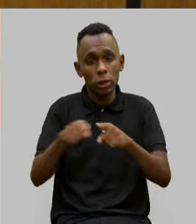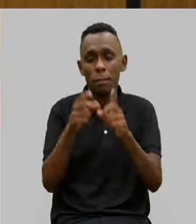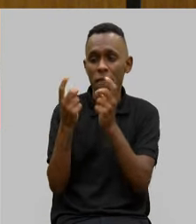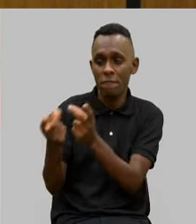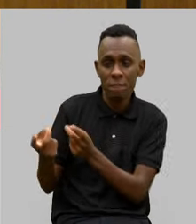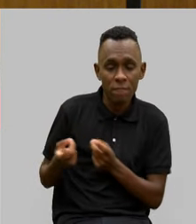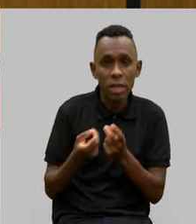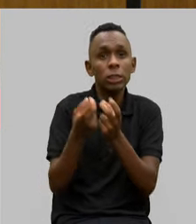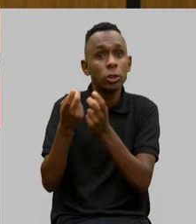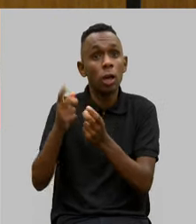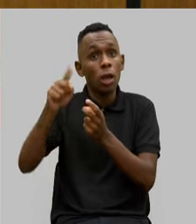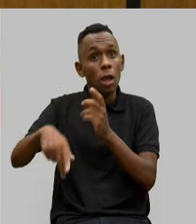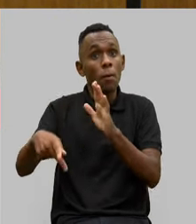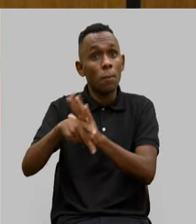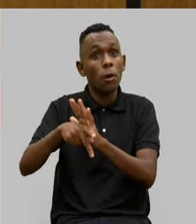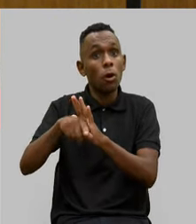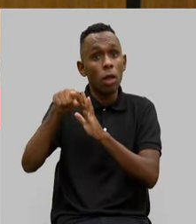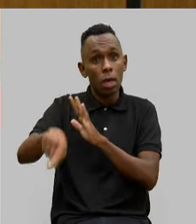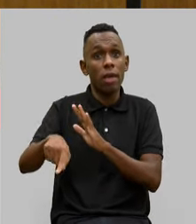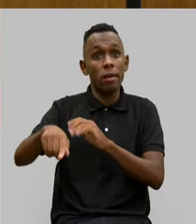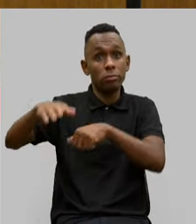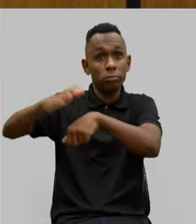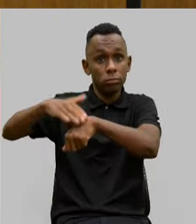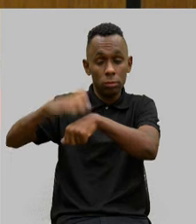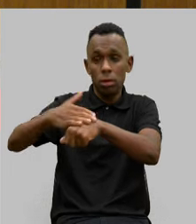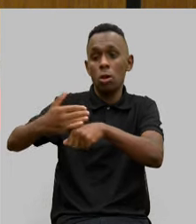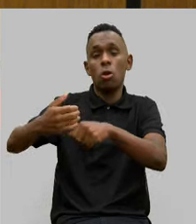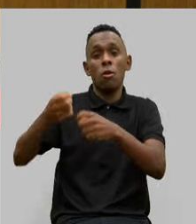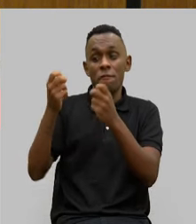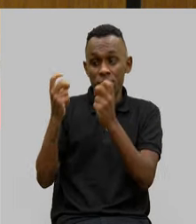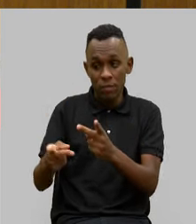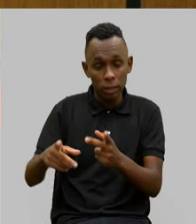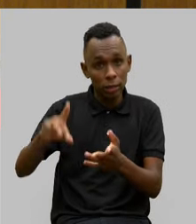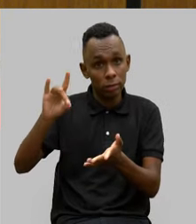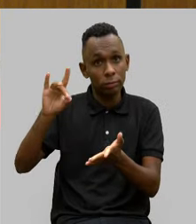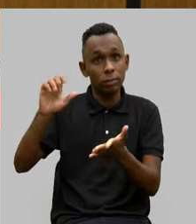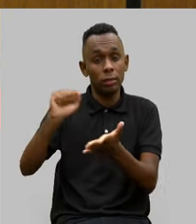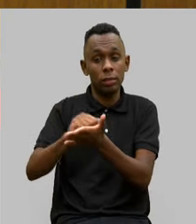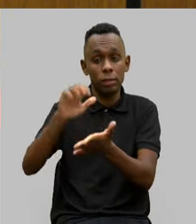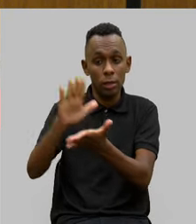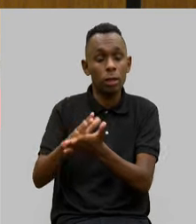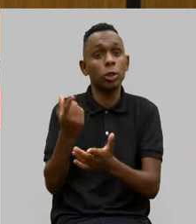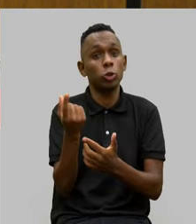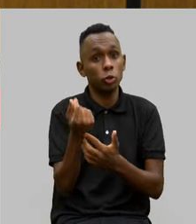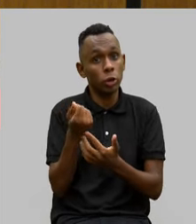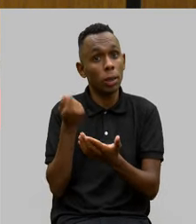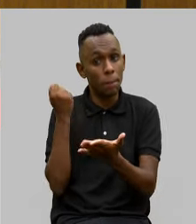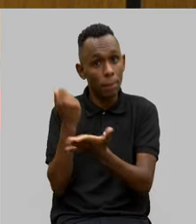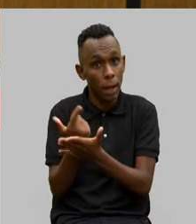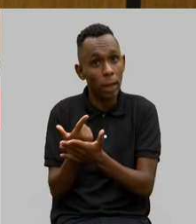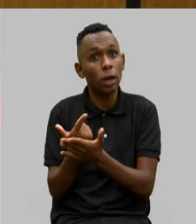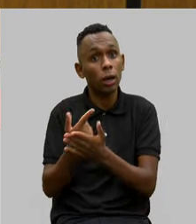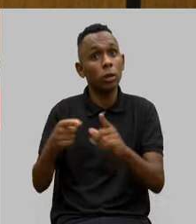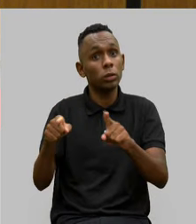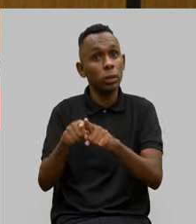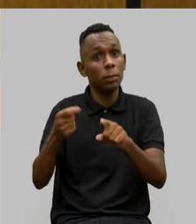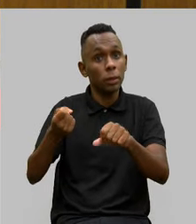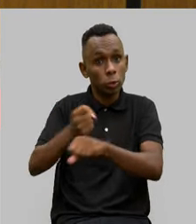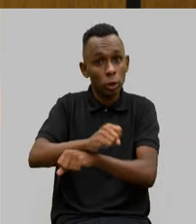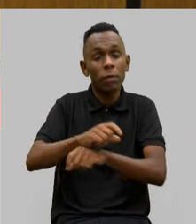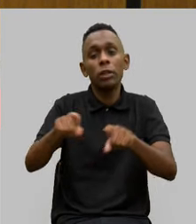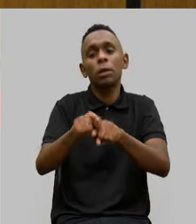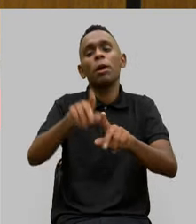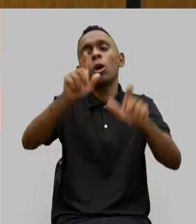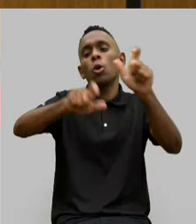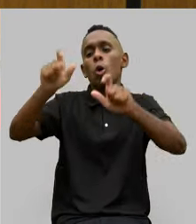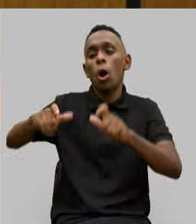seriam multados o vendedor seria multado com uma multa em dinheiro em pecúnia e o escravo e qualquer pessoa